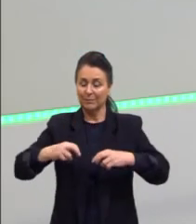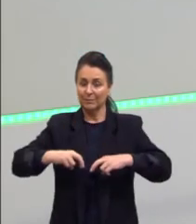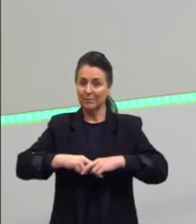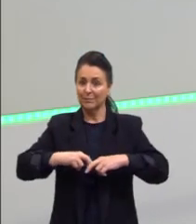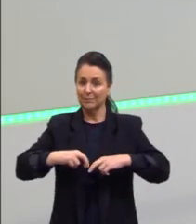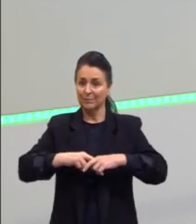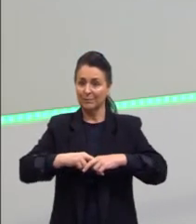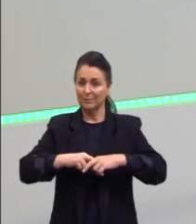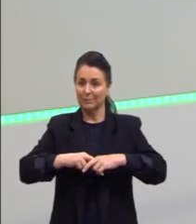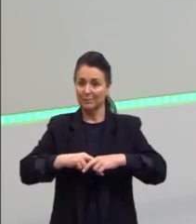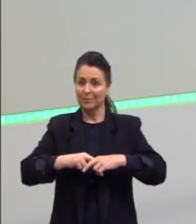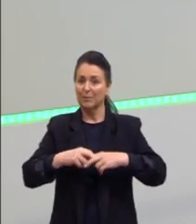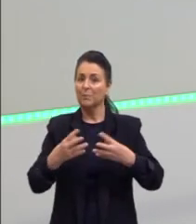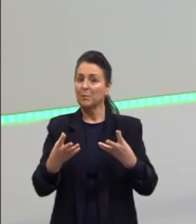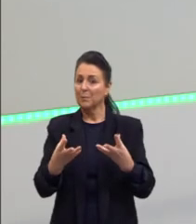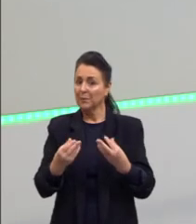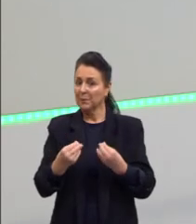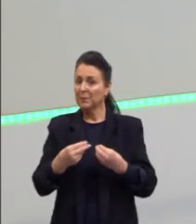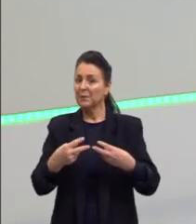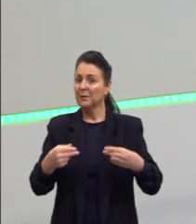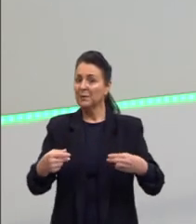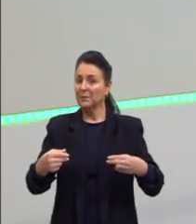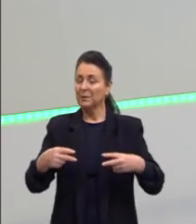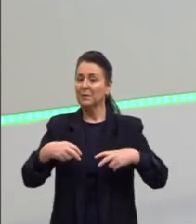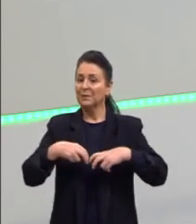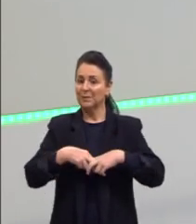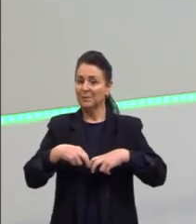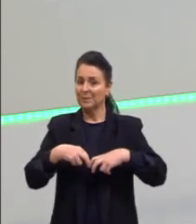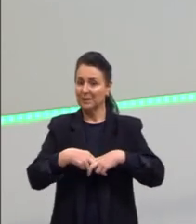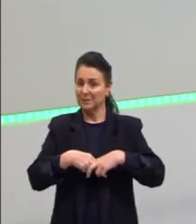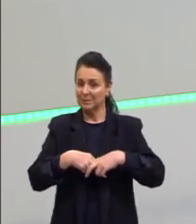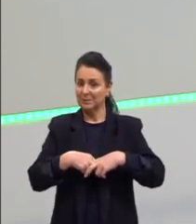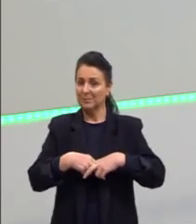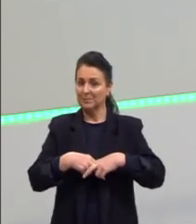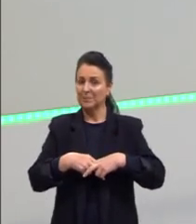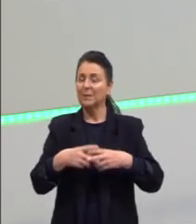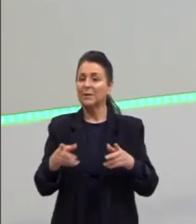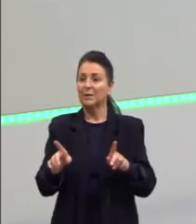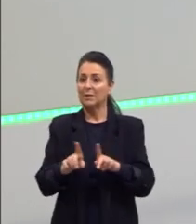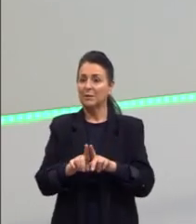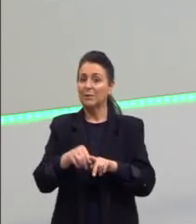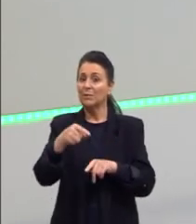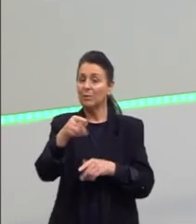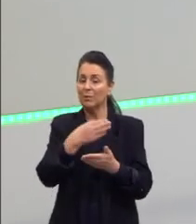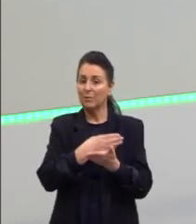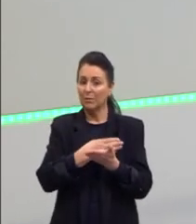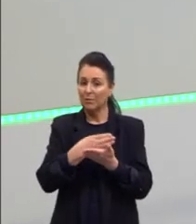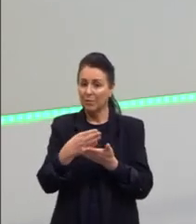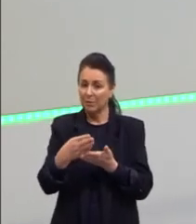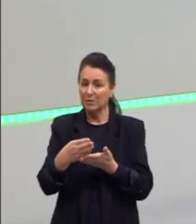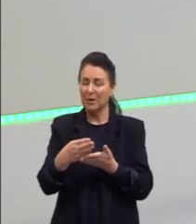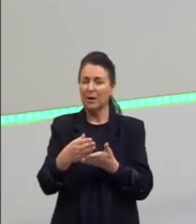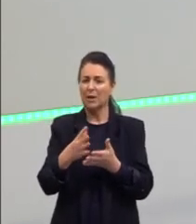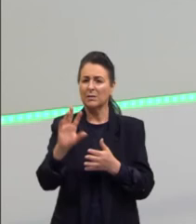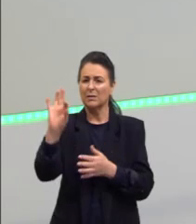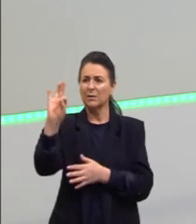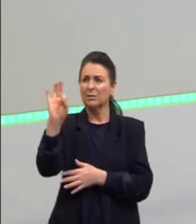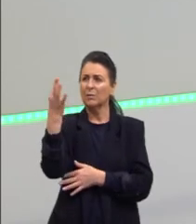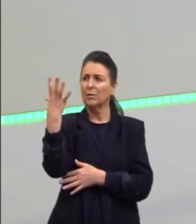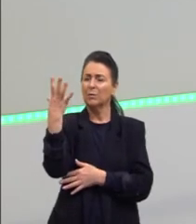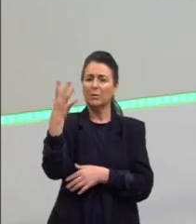bastante inclusive né na física até aqui no prenem vocês vão começar a ver todos esses fenômenos